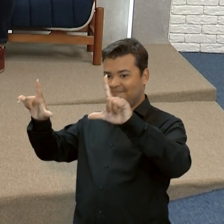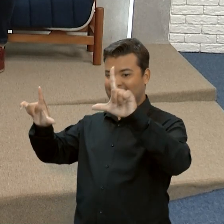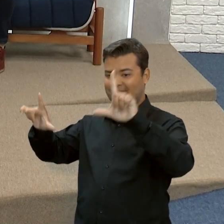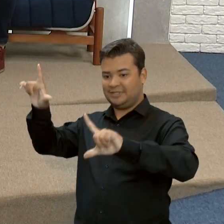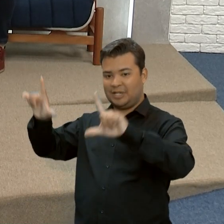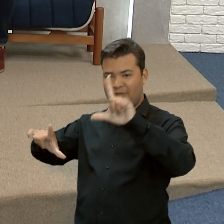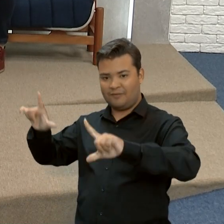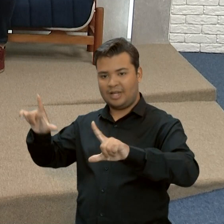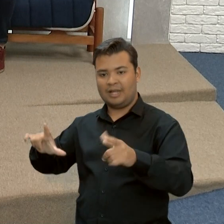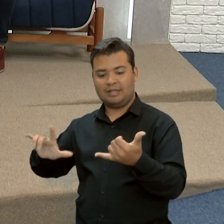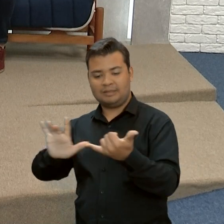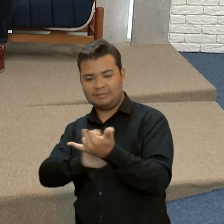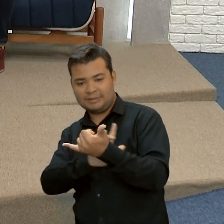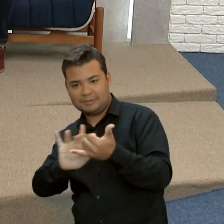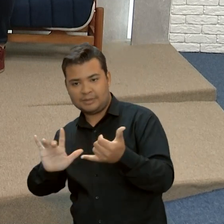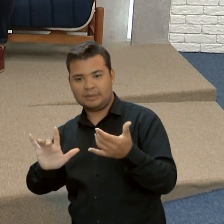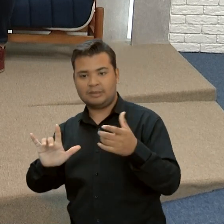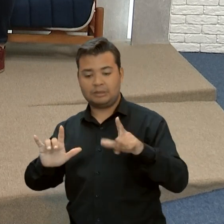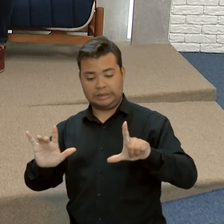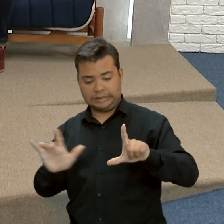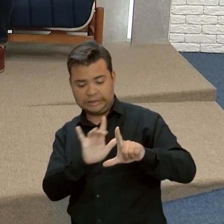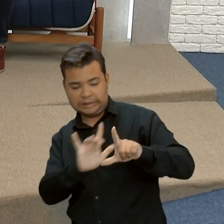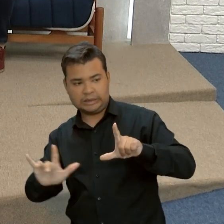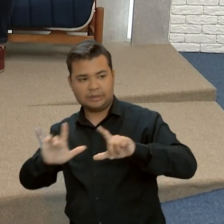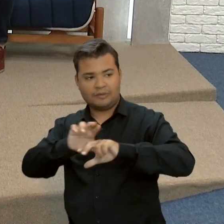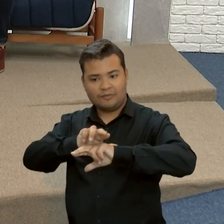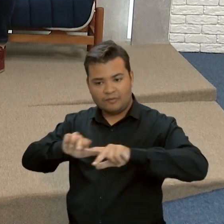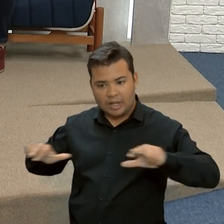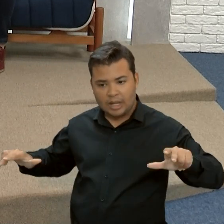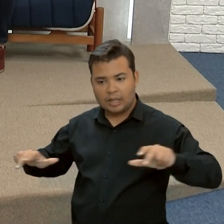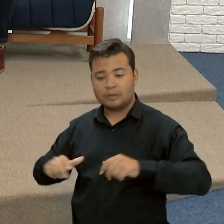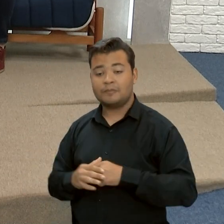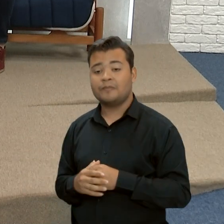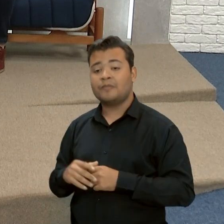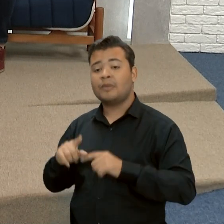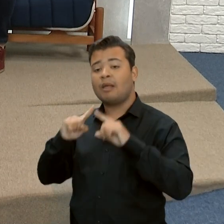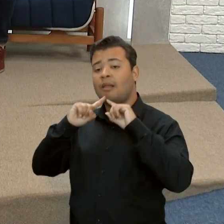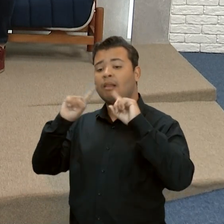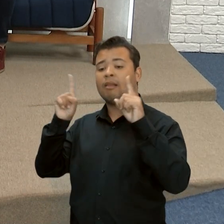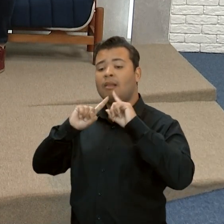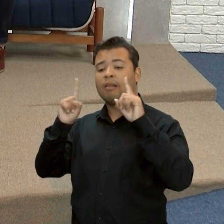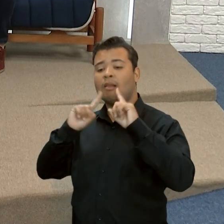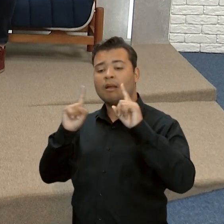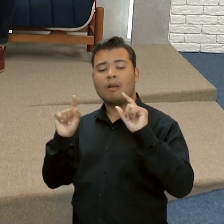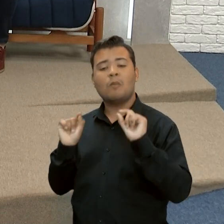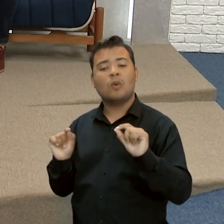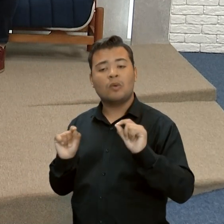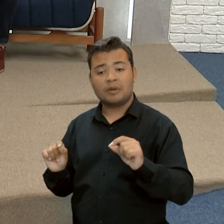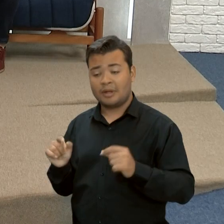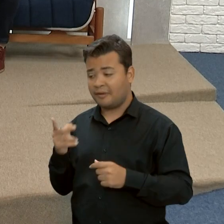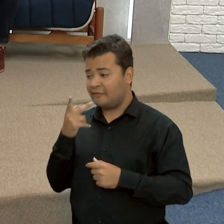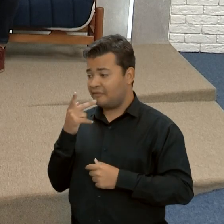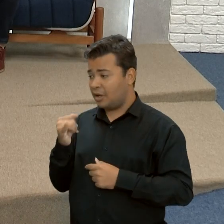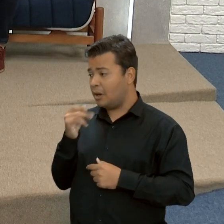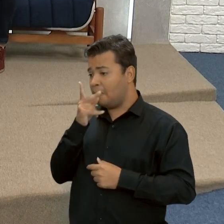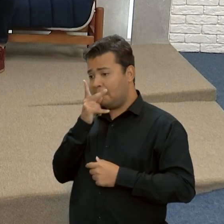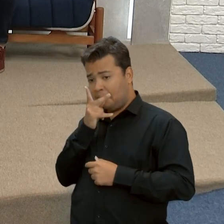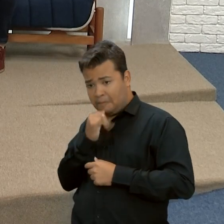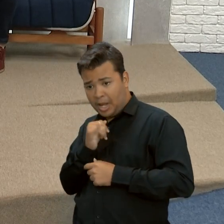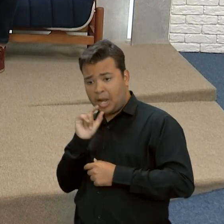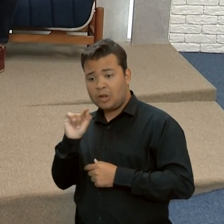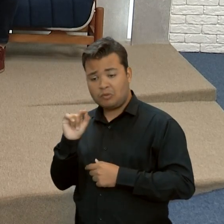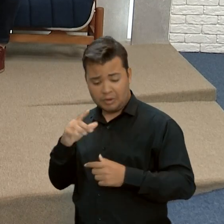muitos pais aí, muitas mães reclamam que muitos pais são pais de Instagram, né? Aquele que pega o filho, tira a